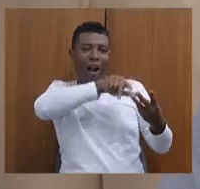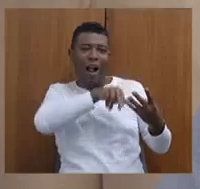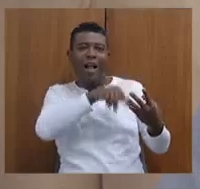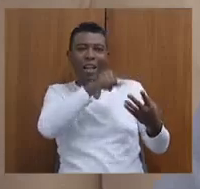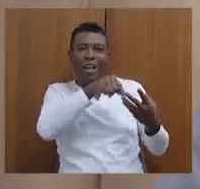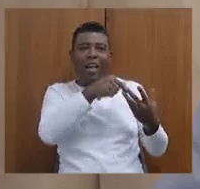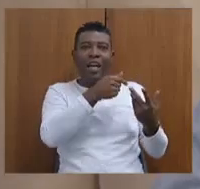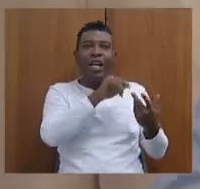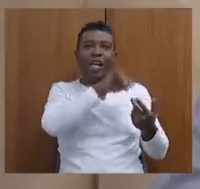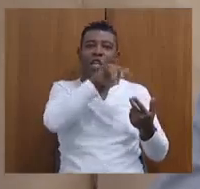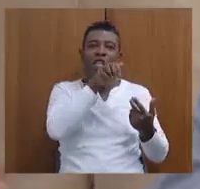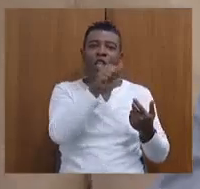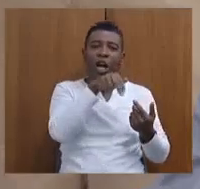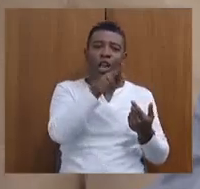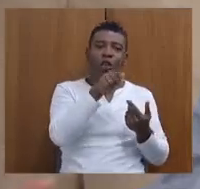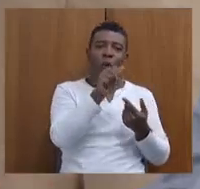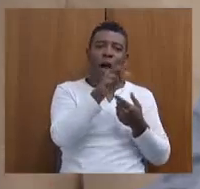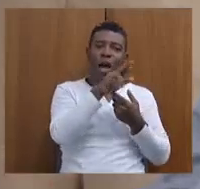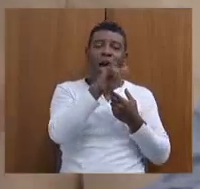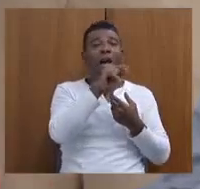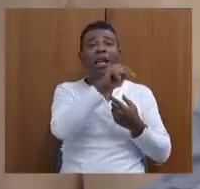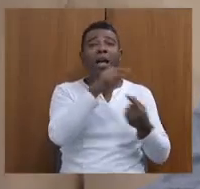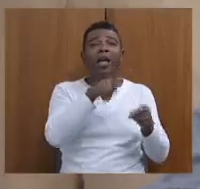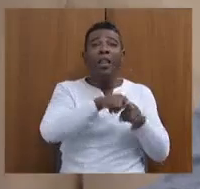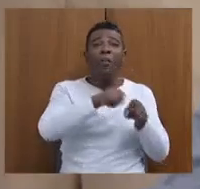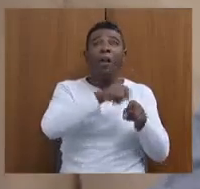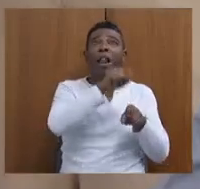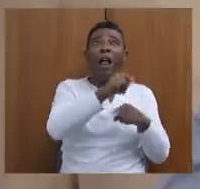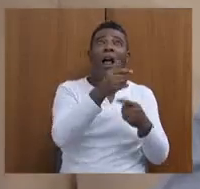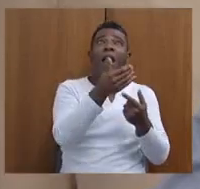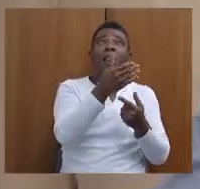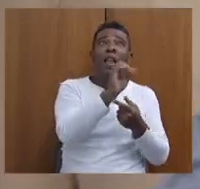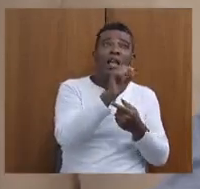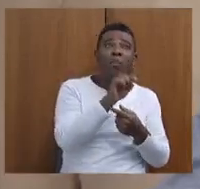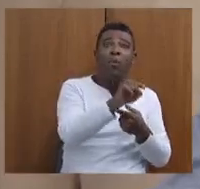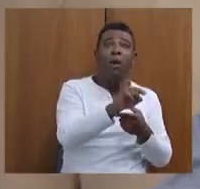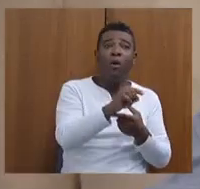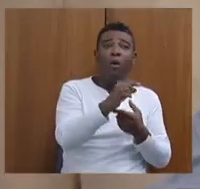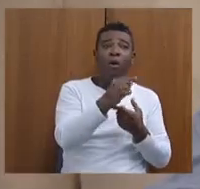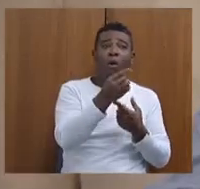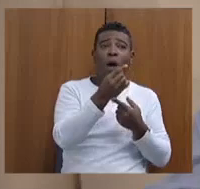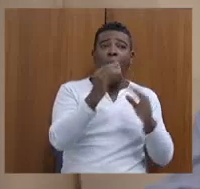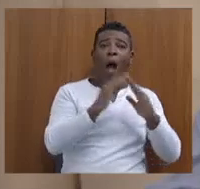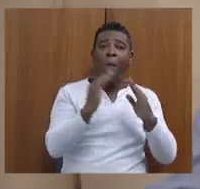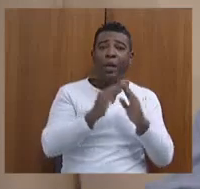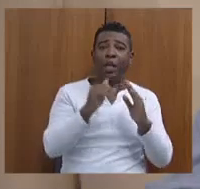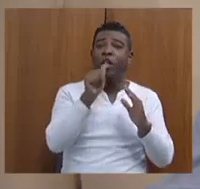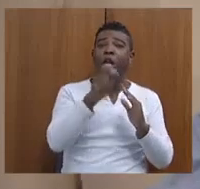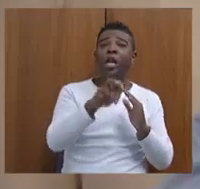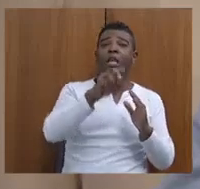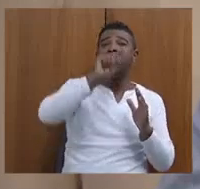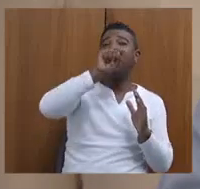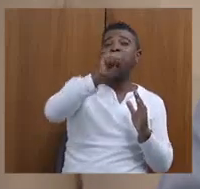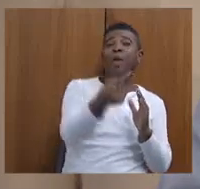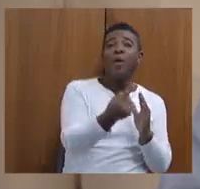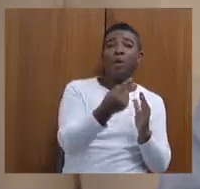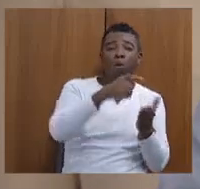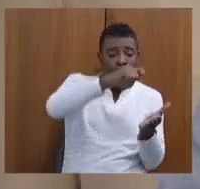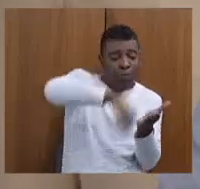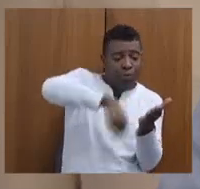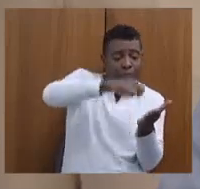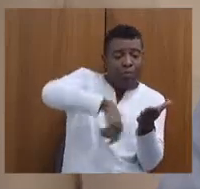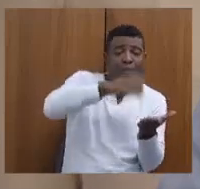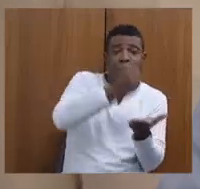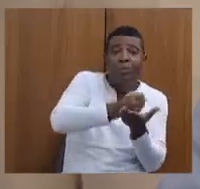de vendas uma cidade com 10 mil habitantes e 15 mil carteira assinadas então nós implementamos na gestão Governador homeogema